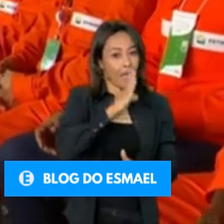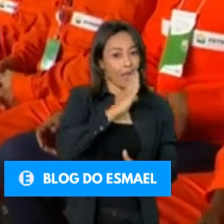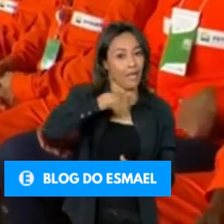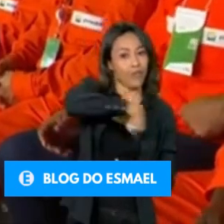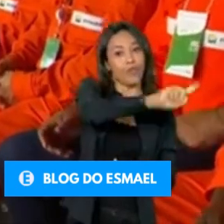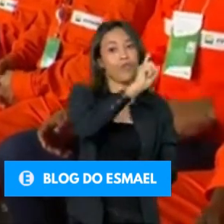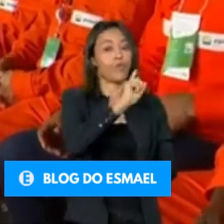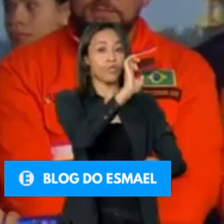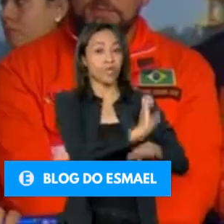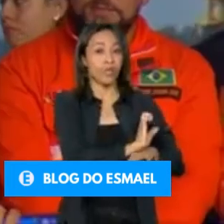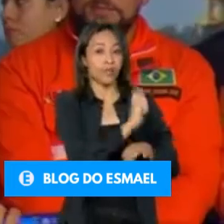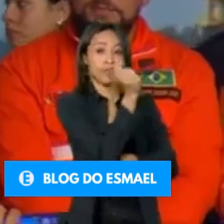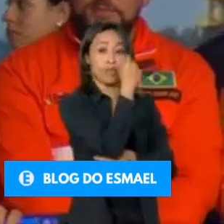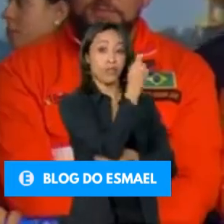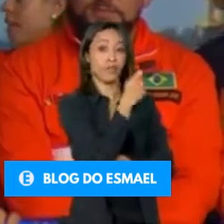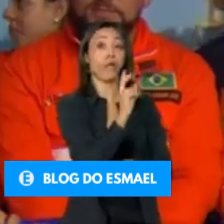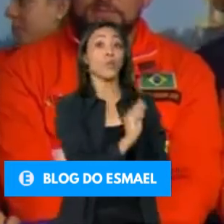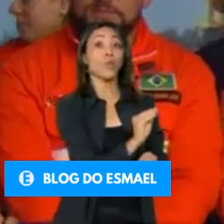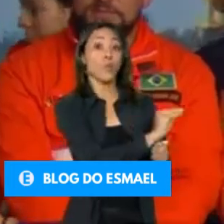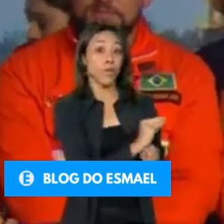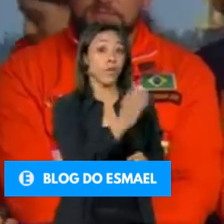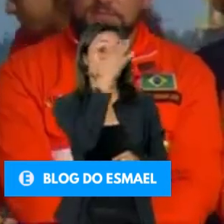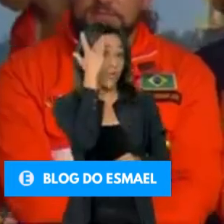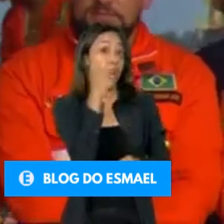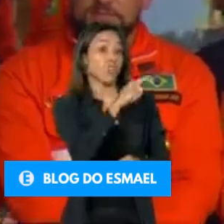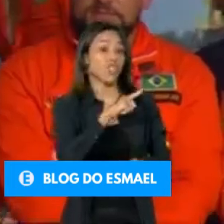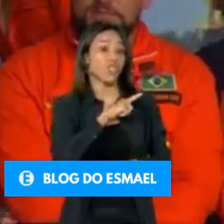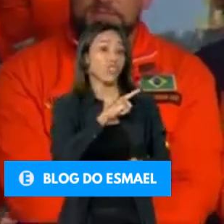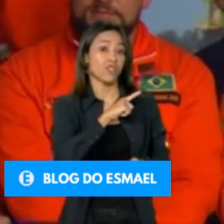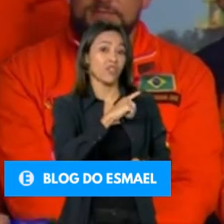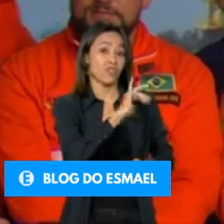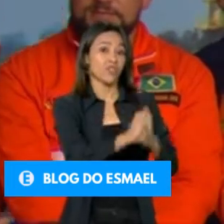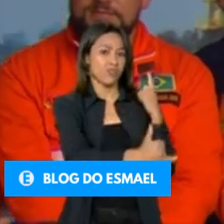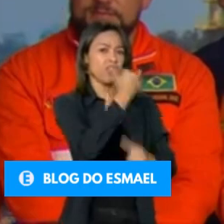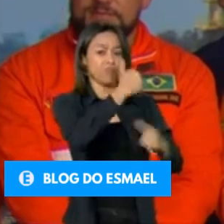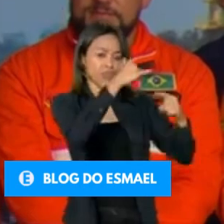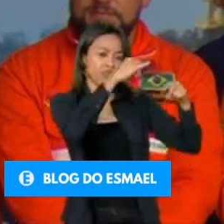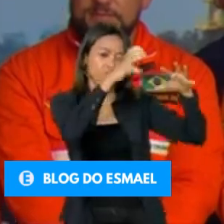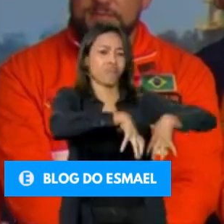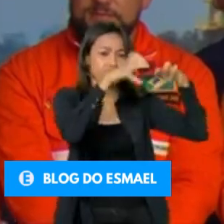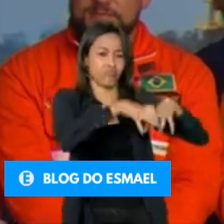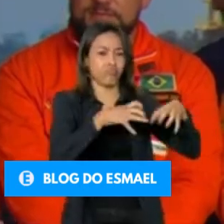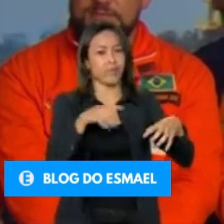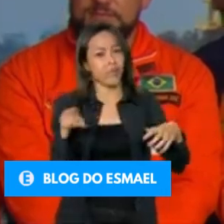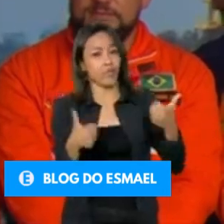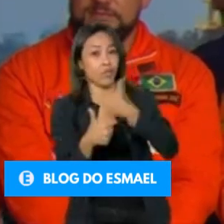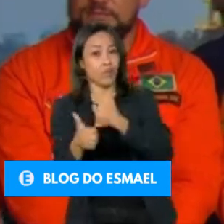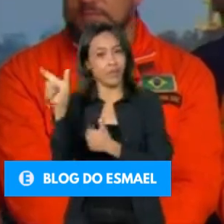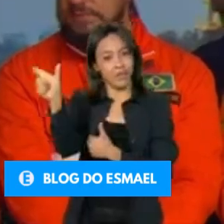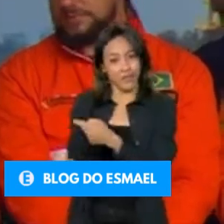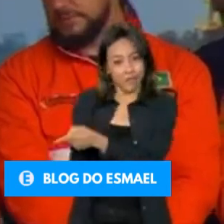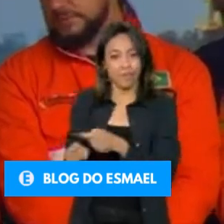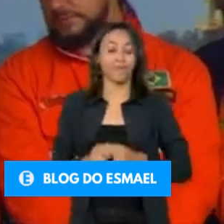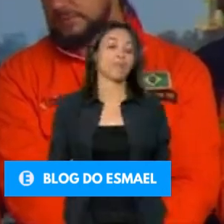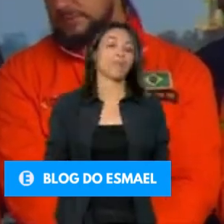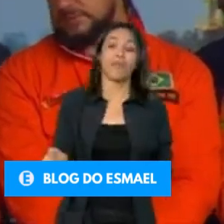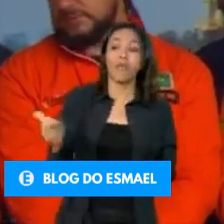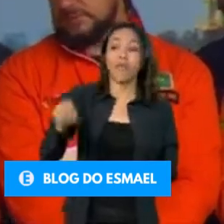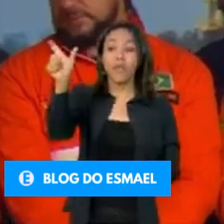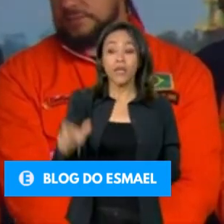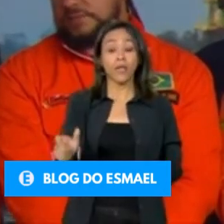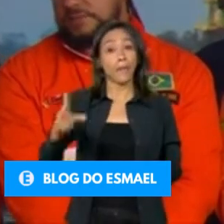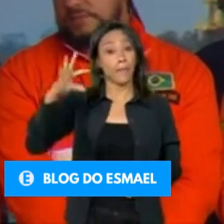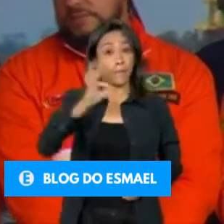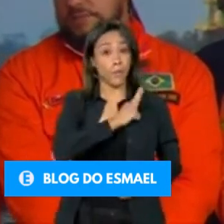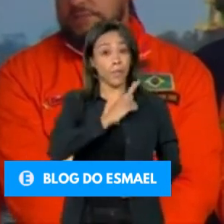para cuidar das pessoas que foram vítimas da enchente. Quero cumprimentar o meu companheiro, o diretor-geral da Polícia